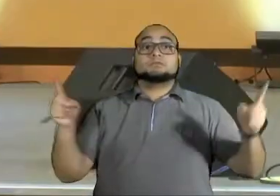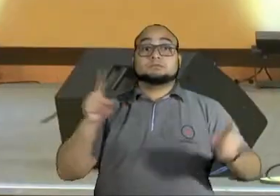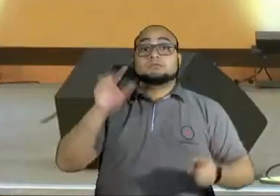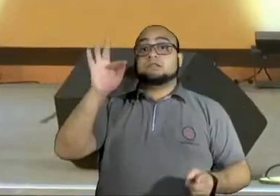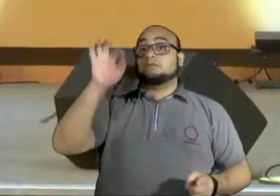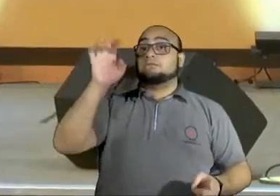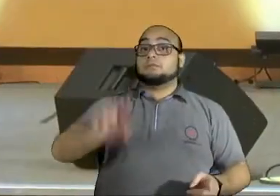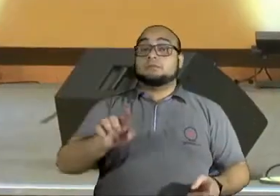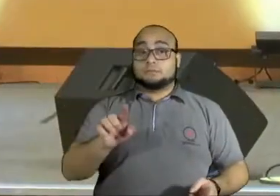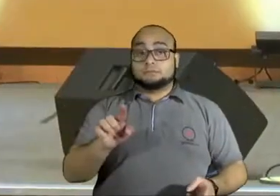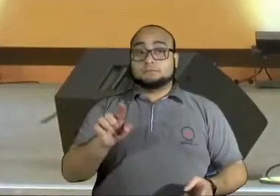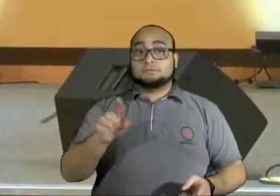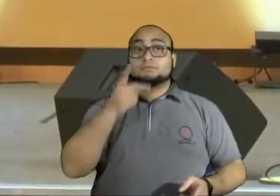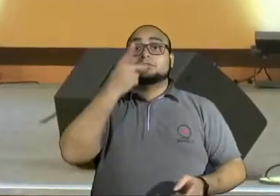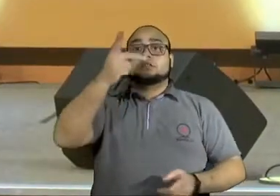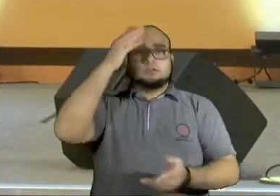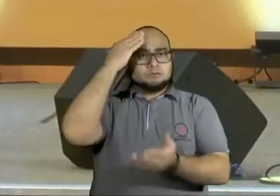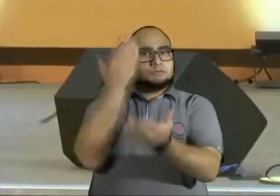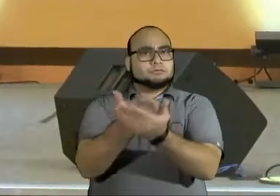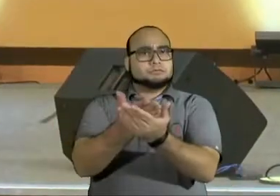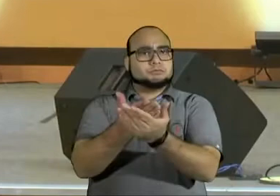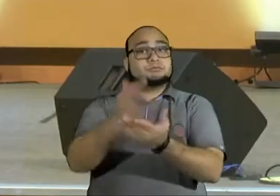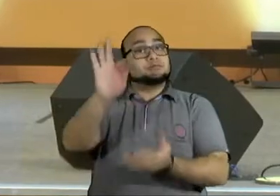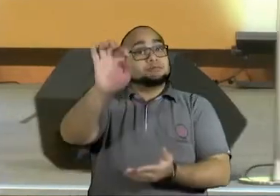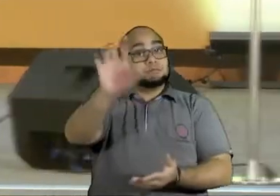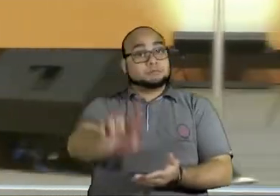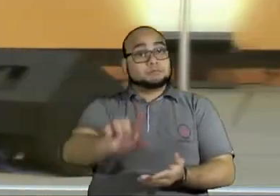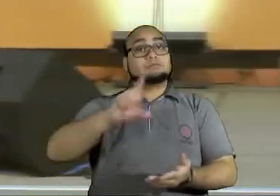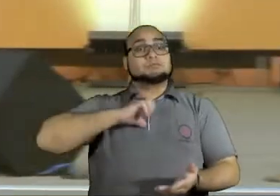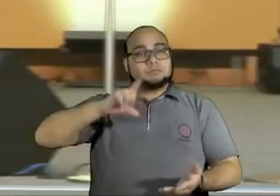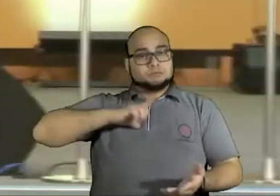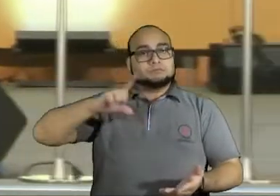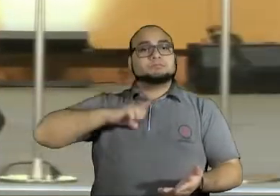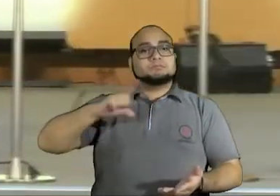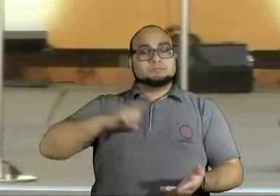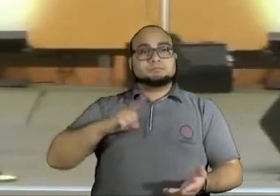creio. Mais fé tem quem crendo obedece.